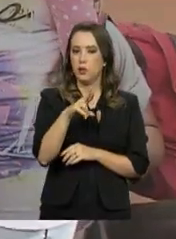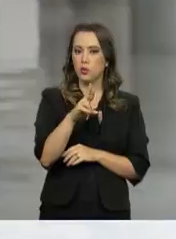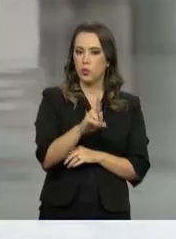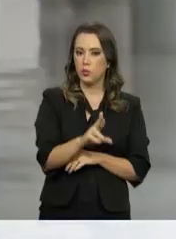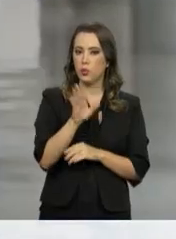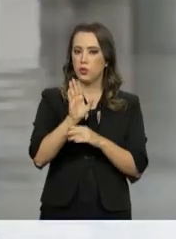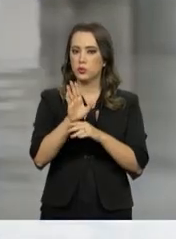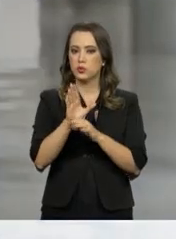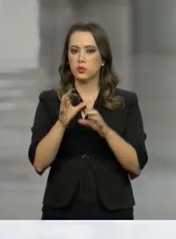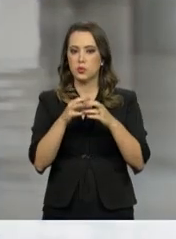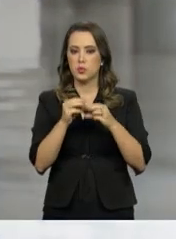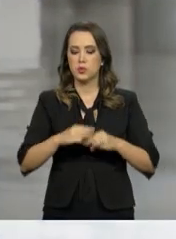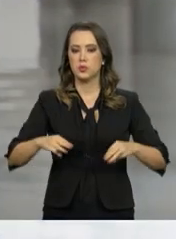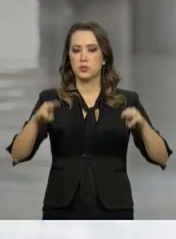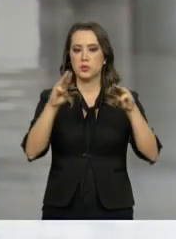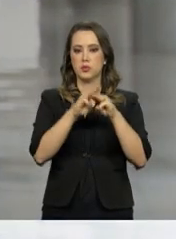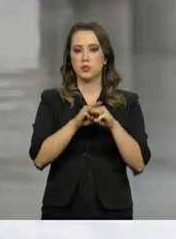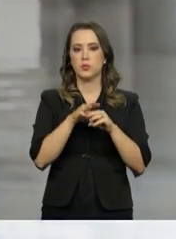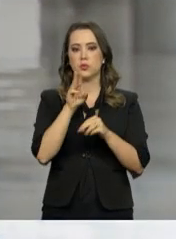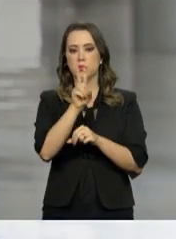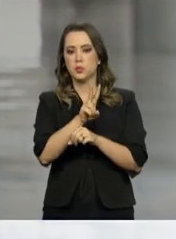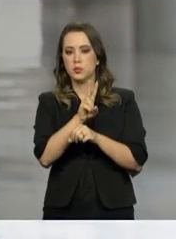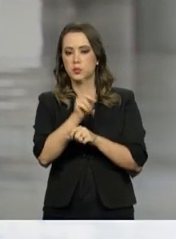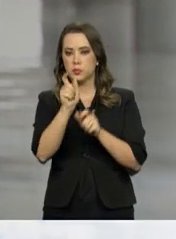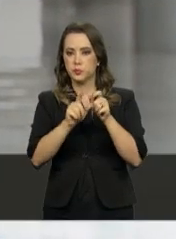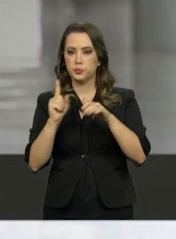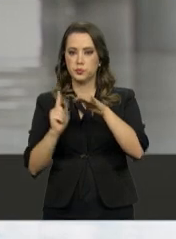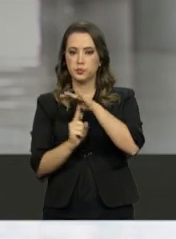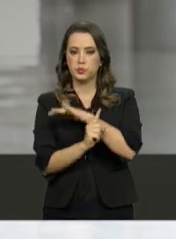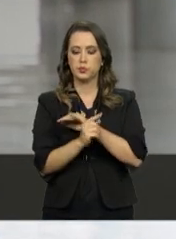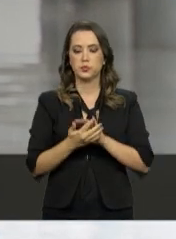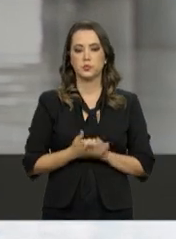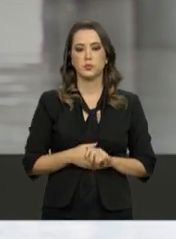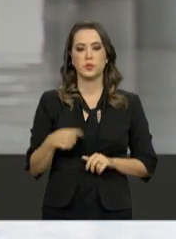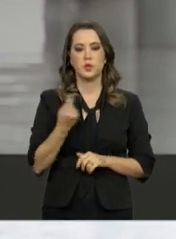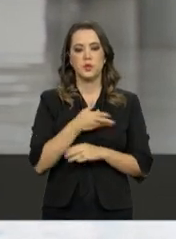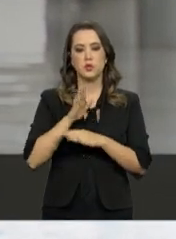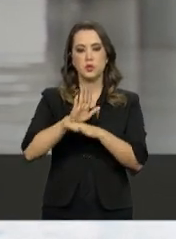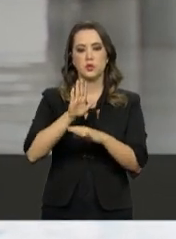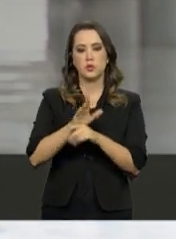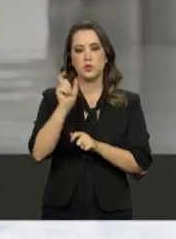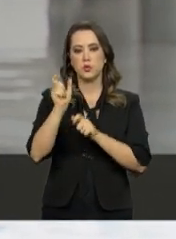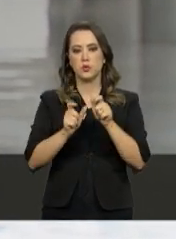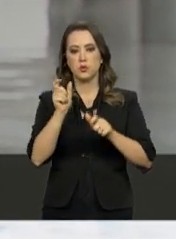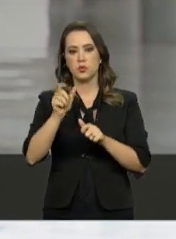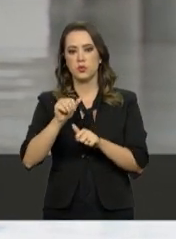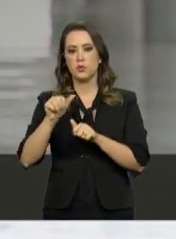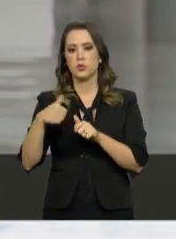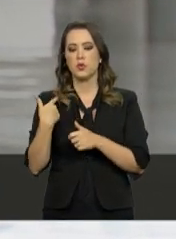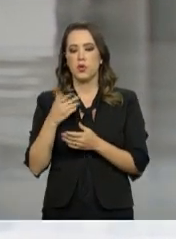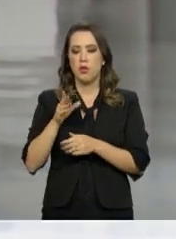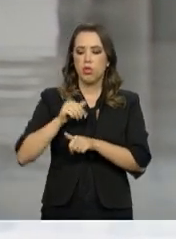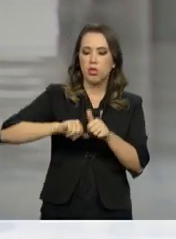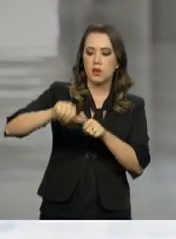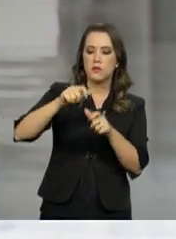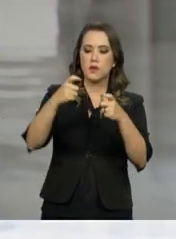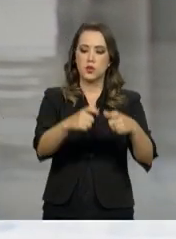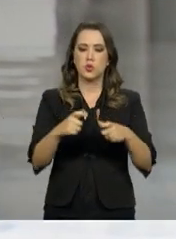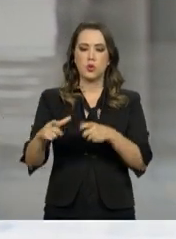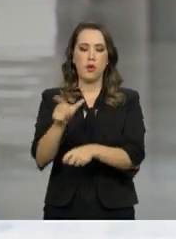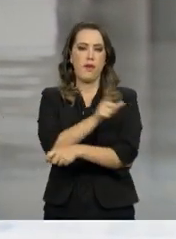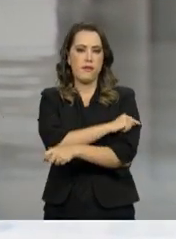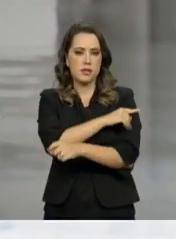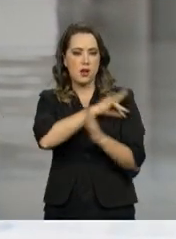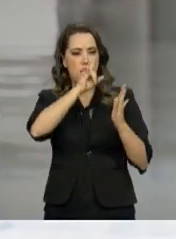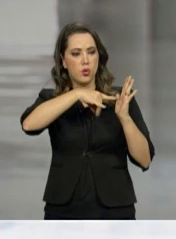refugiados. Quando a gente dá condições do imigrante se inserir na sociedade e transfere eles, né, vacinados, regularizados do ponto de